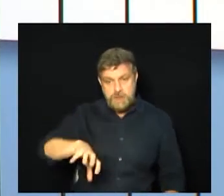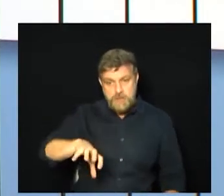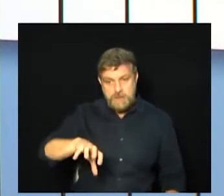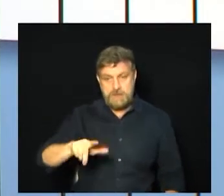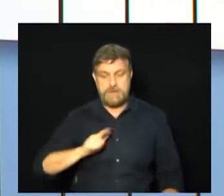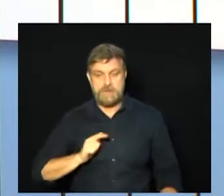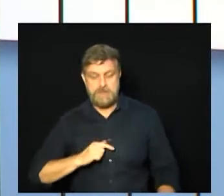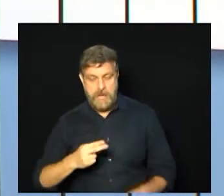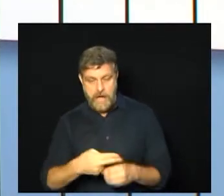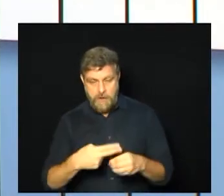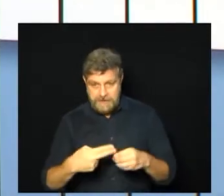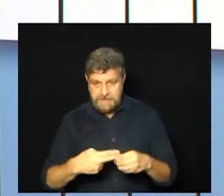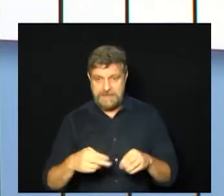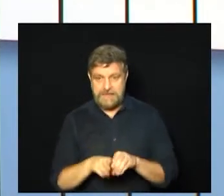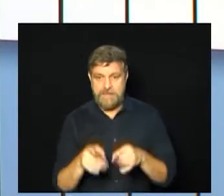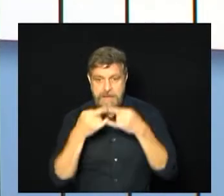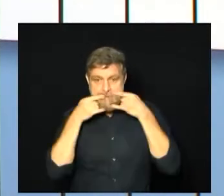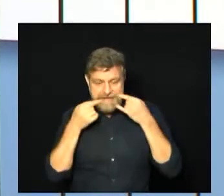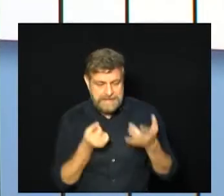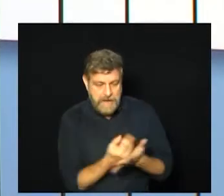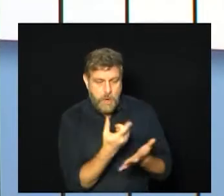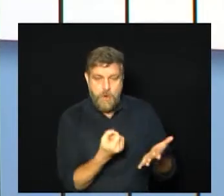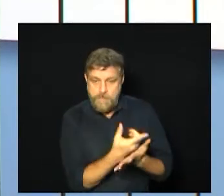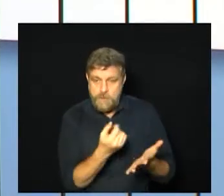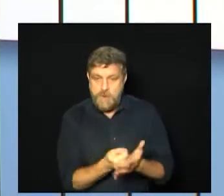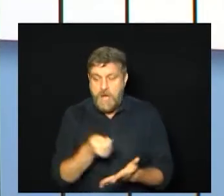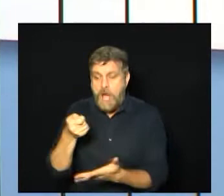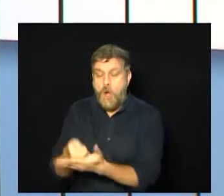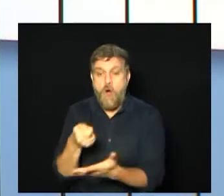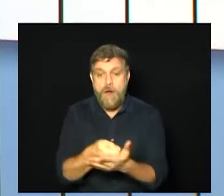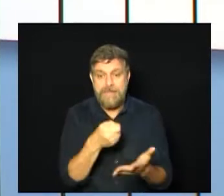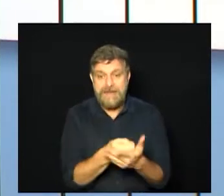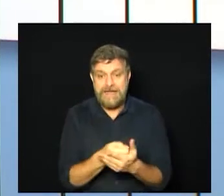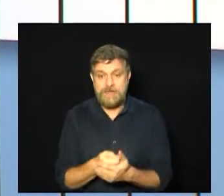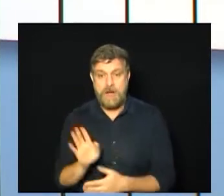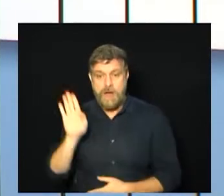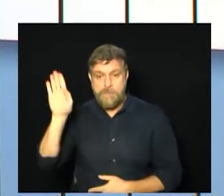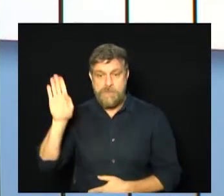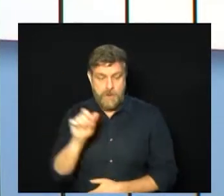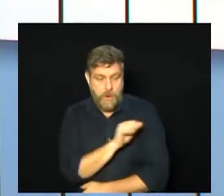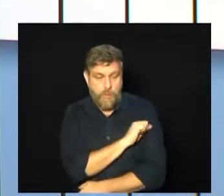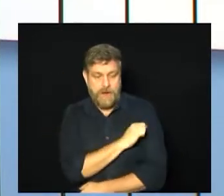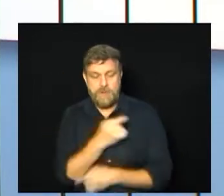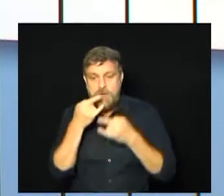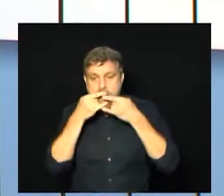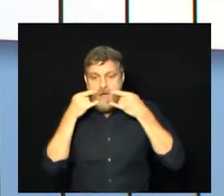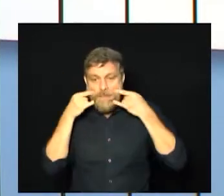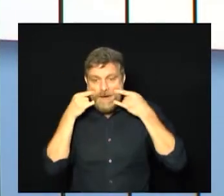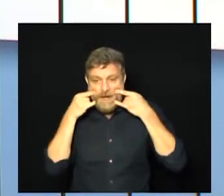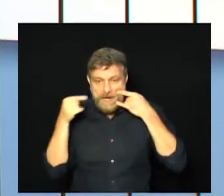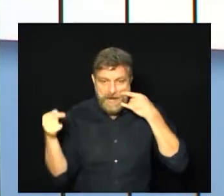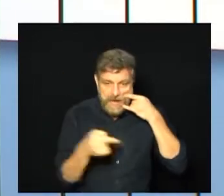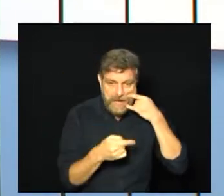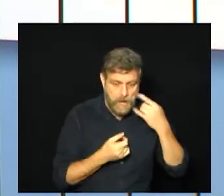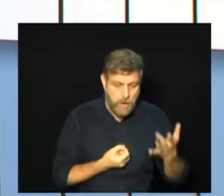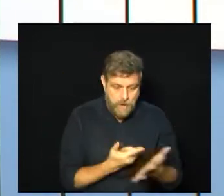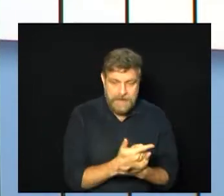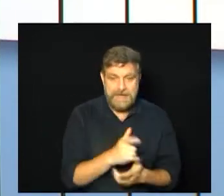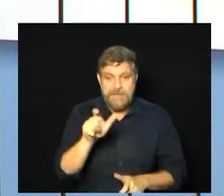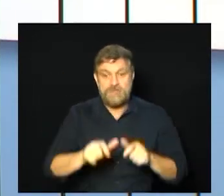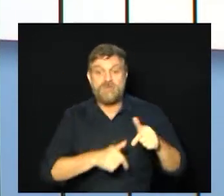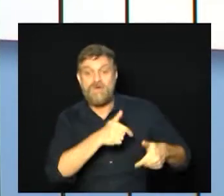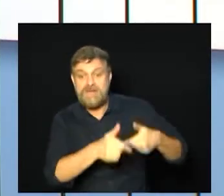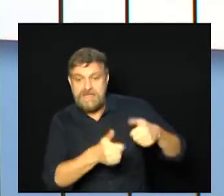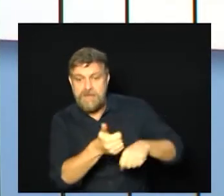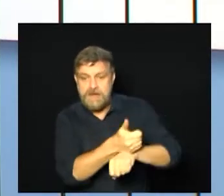universidade também comprou máscaras e é obrigatório que o candidato vá com a sua. Essas máscaras compradas é justamente para o pessoal que vai estar